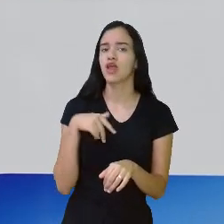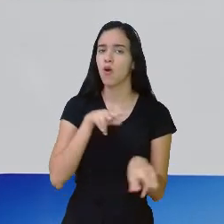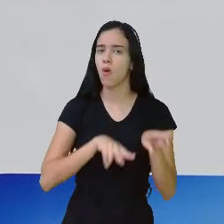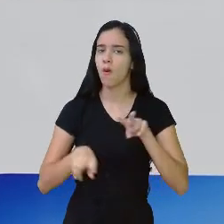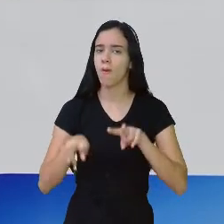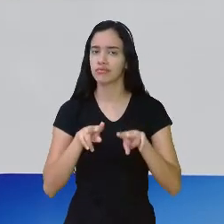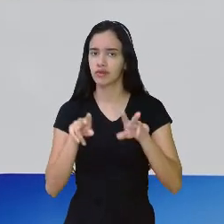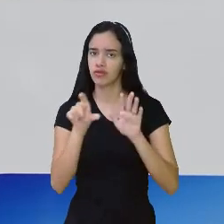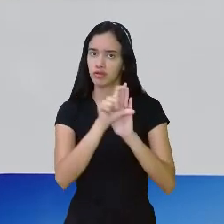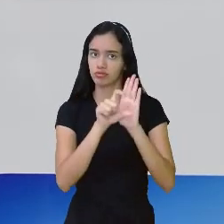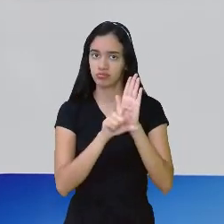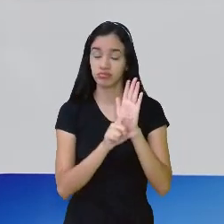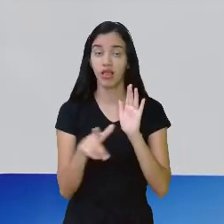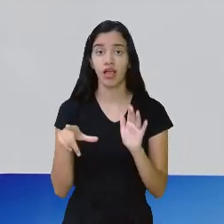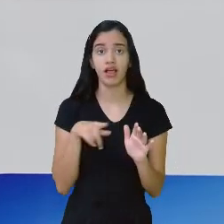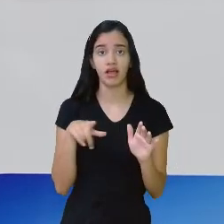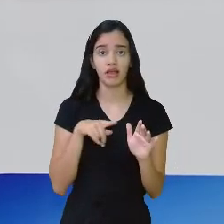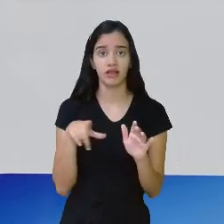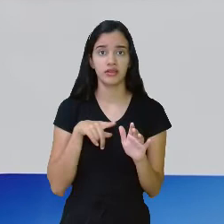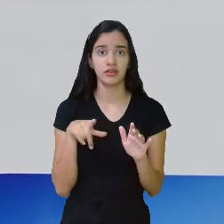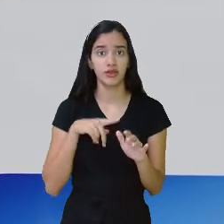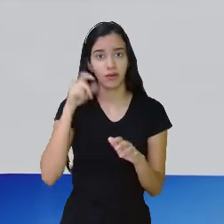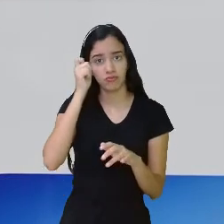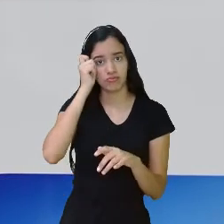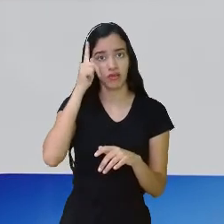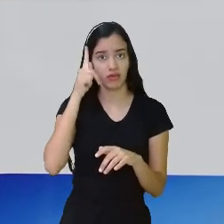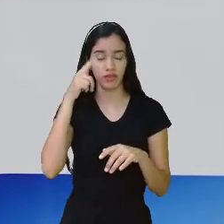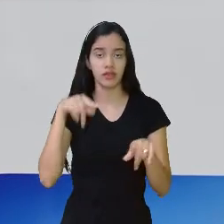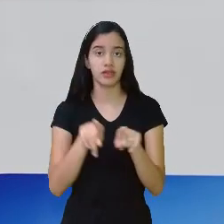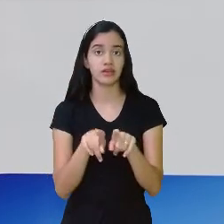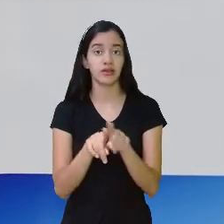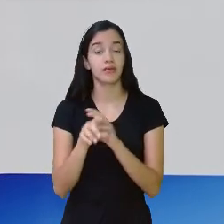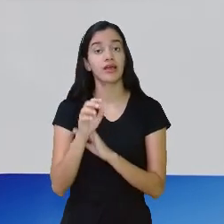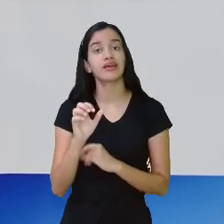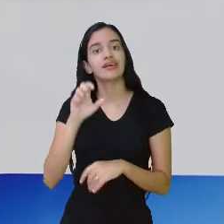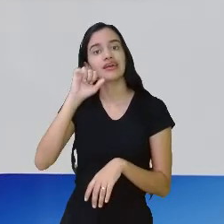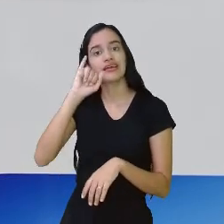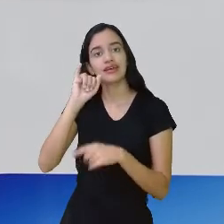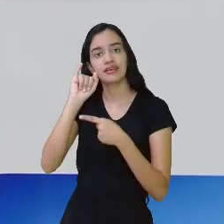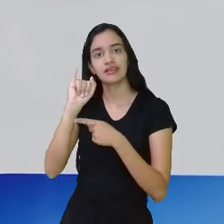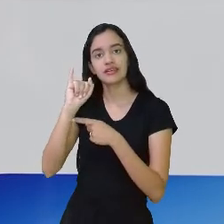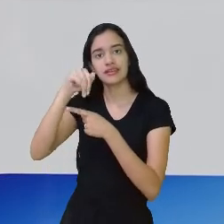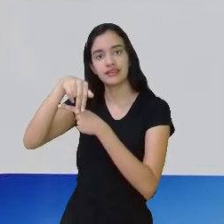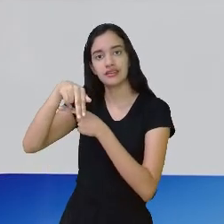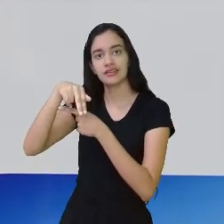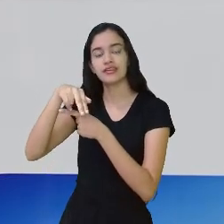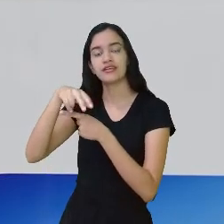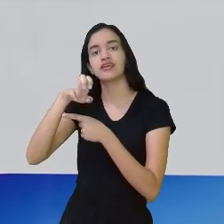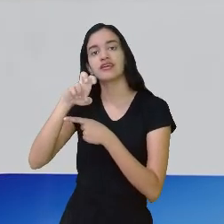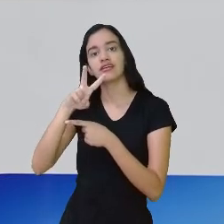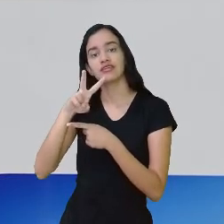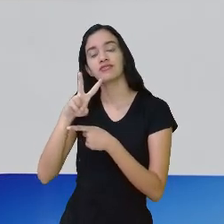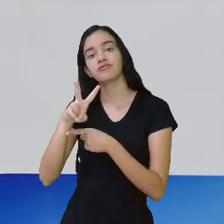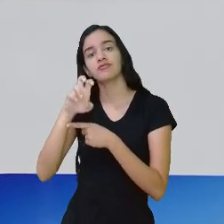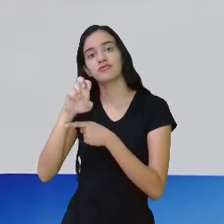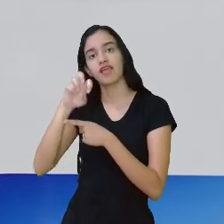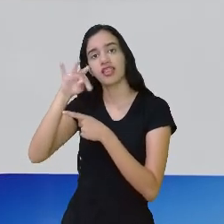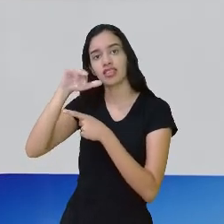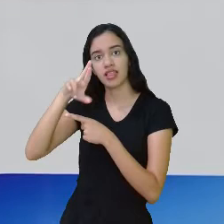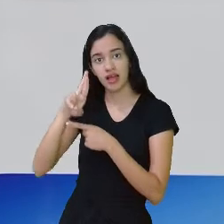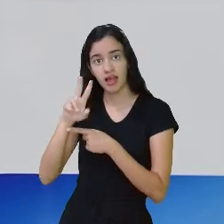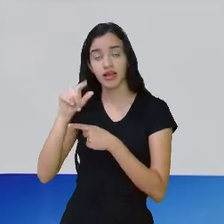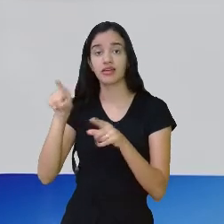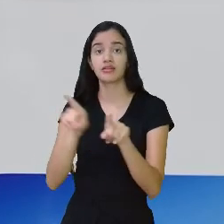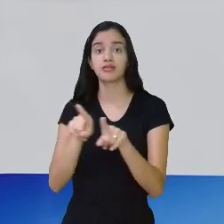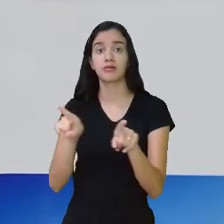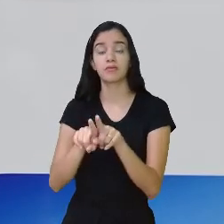nessa estrofe, eu tenho inventar e mar. Todas duas terminam com ar. são as palavras que